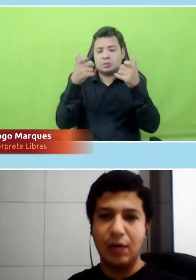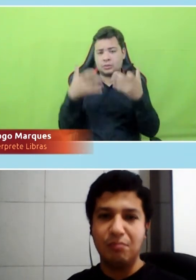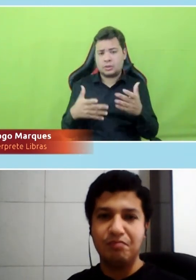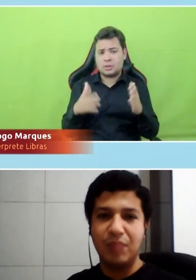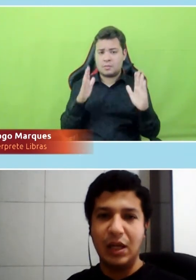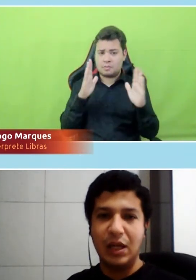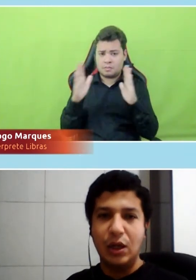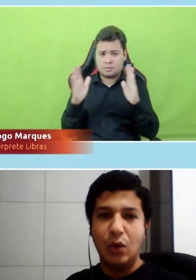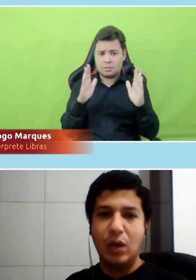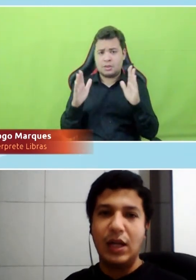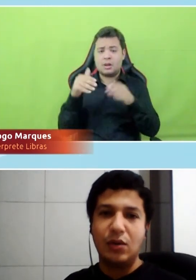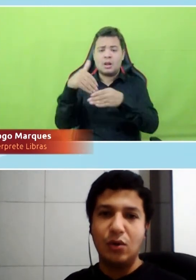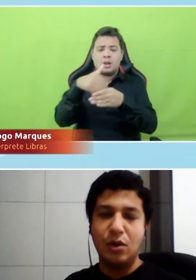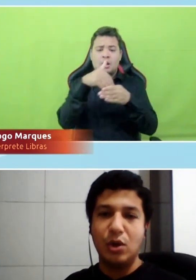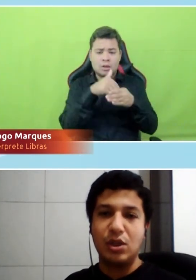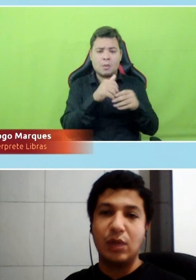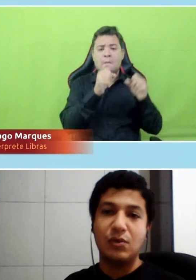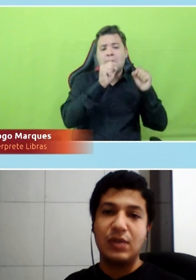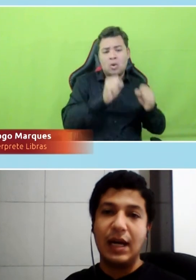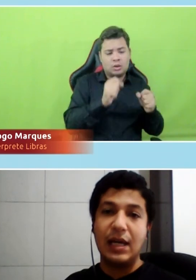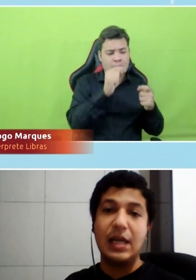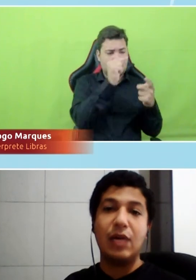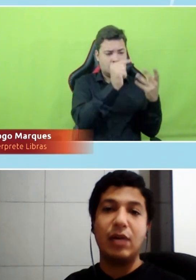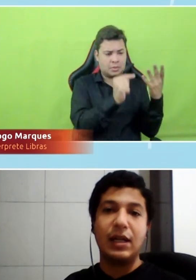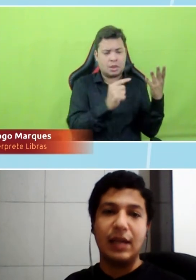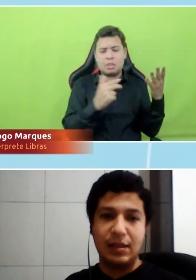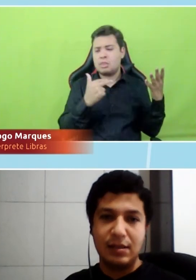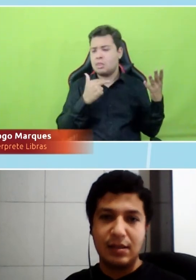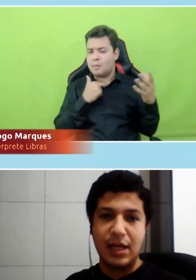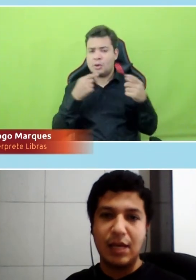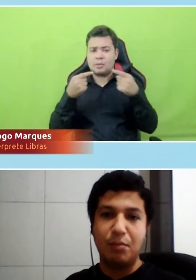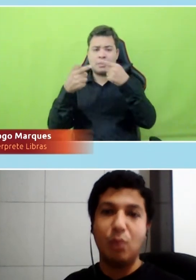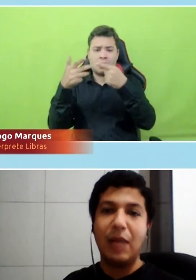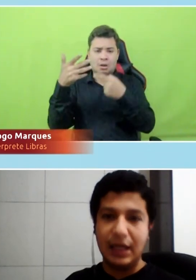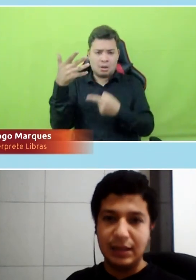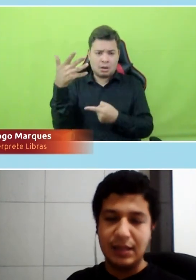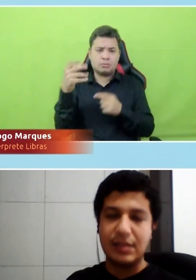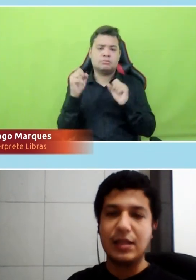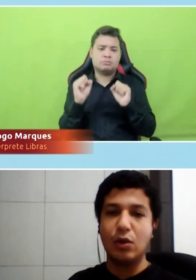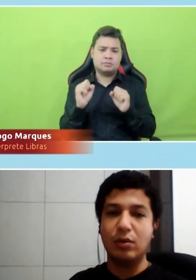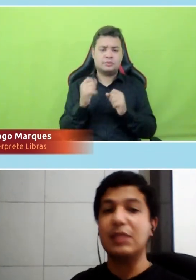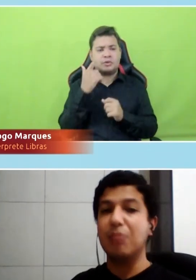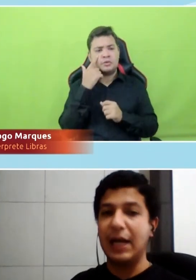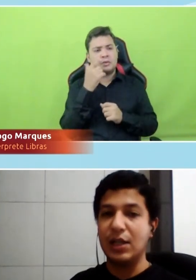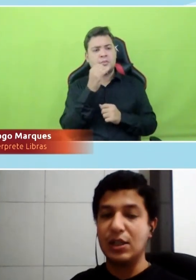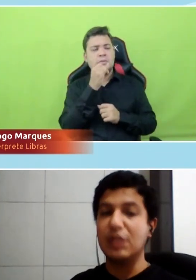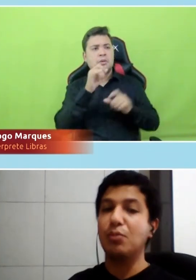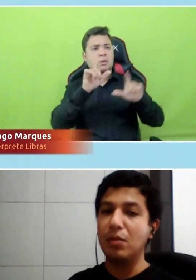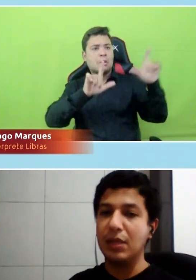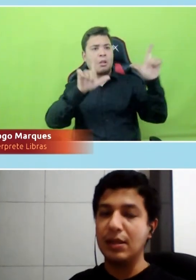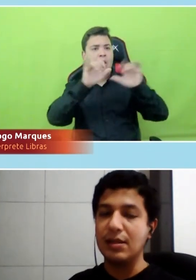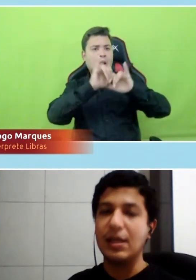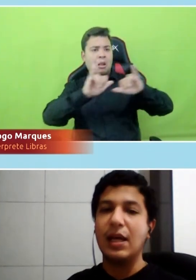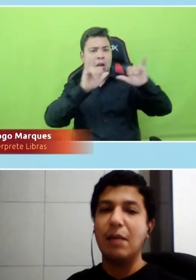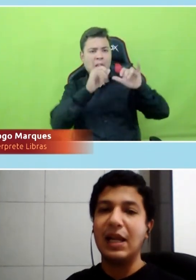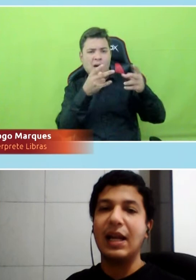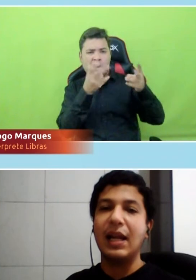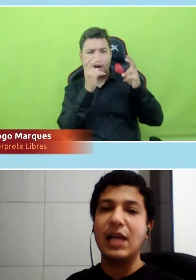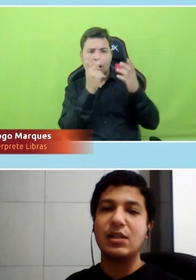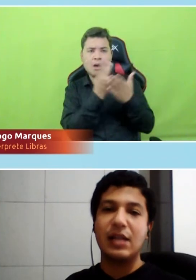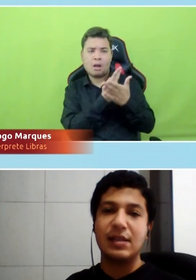eleitoral. O eleitor pode denunciar irregularidades em propagandas e outras práticas proibidas